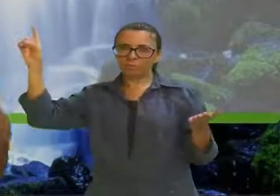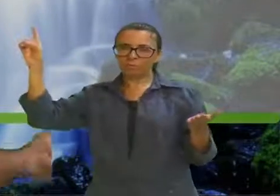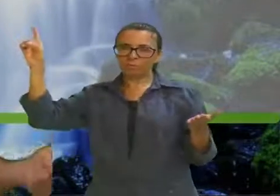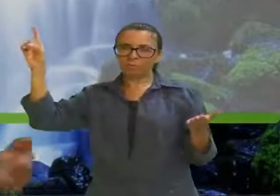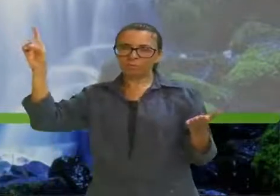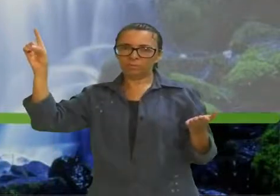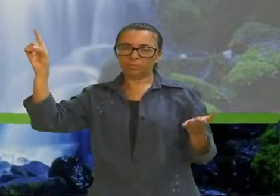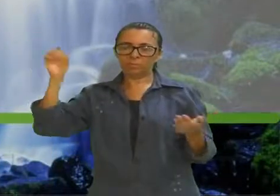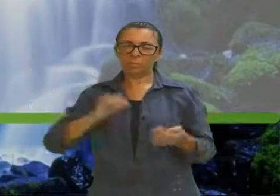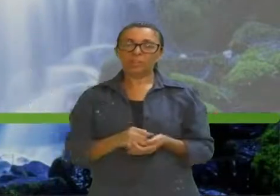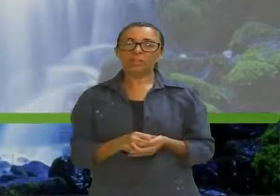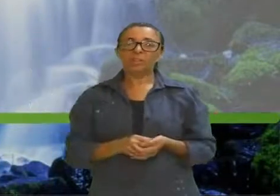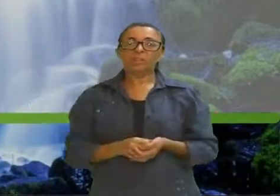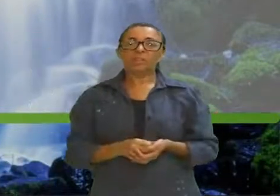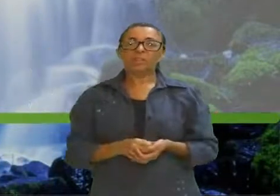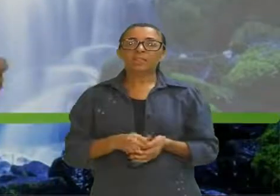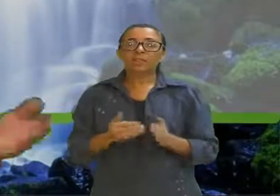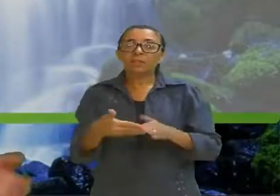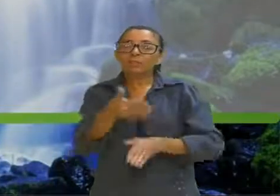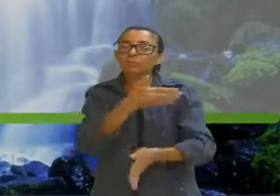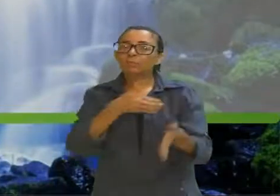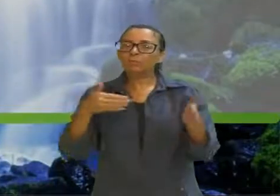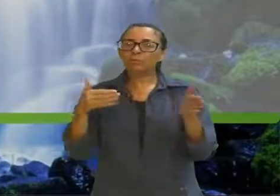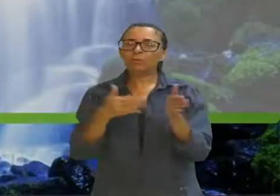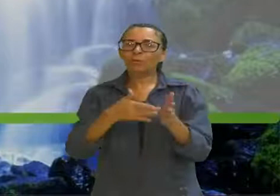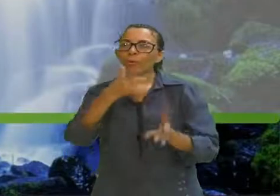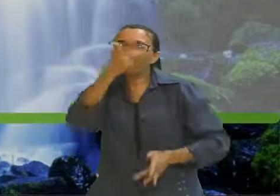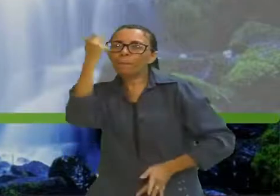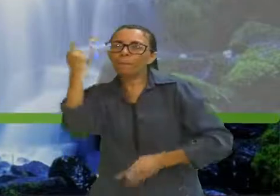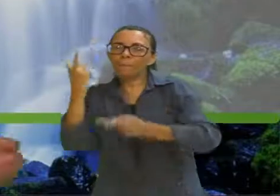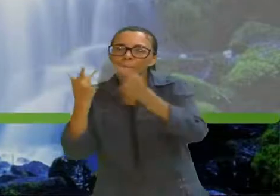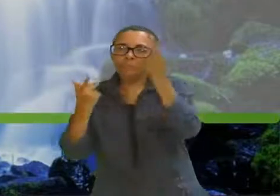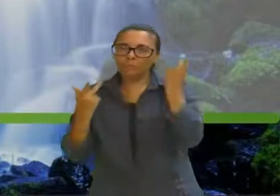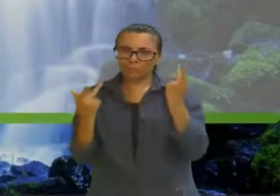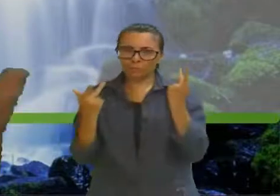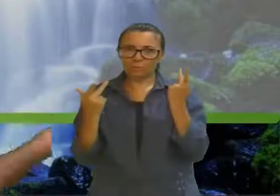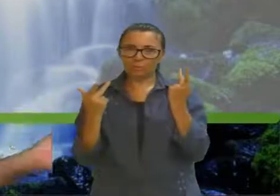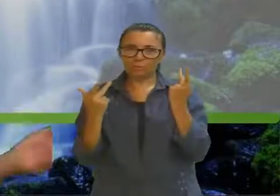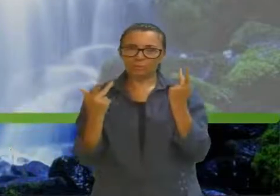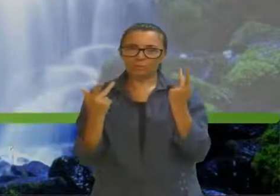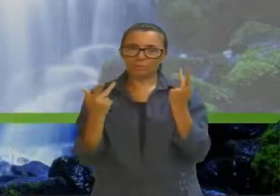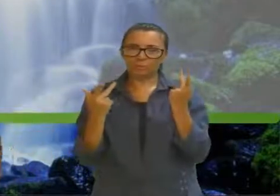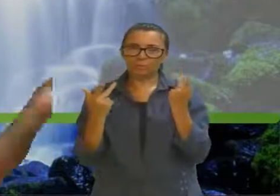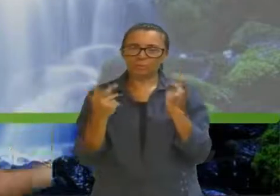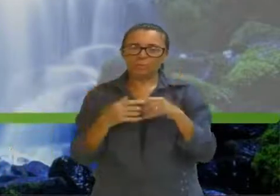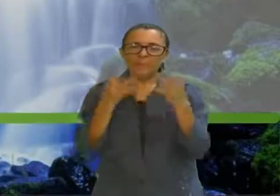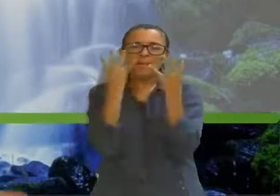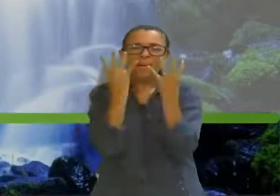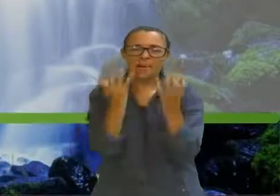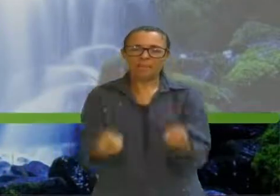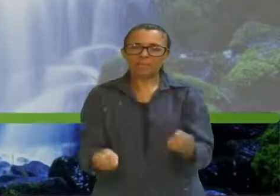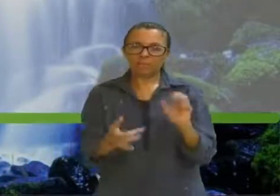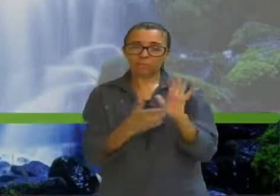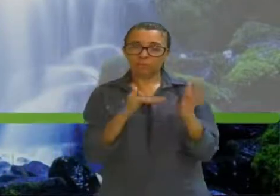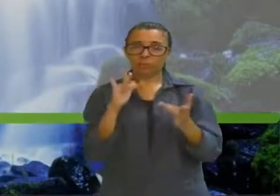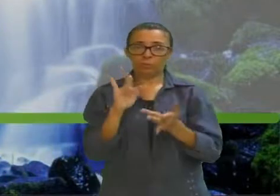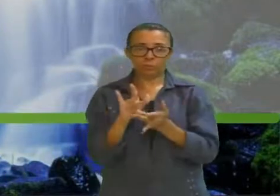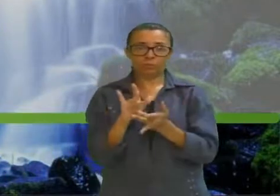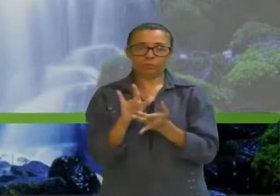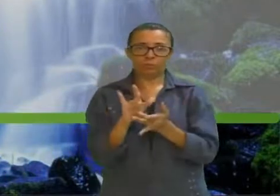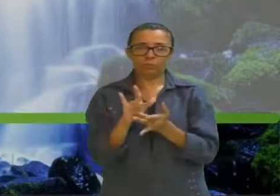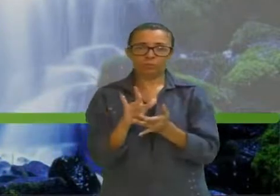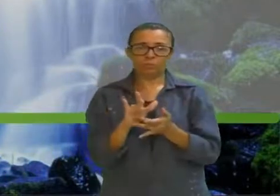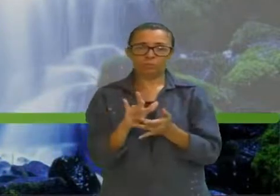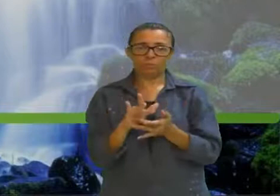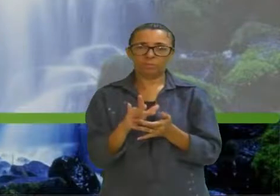a relação com os próprios entes queridos da igreja, da comunidade, dos familiares, né? Então a